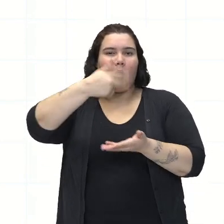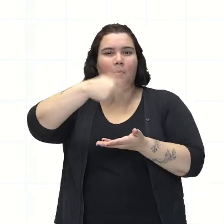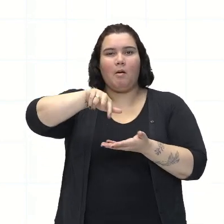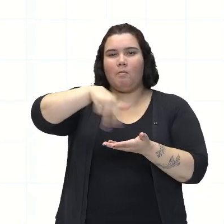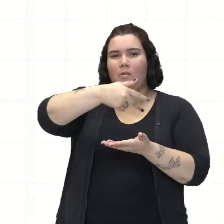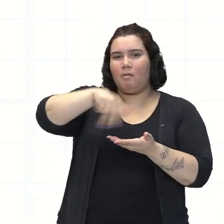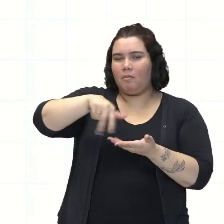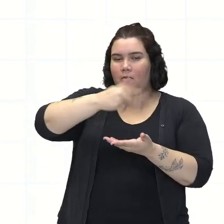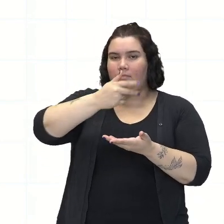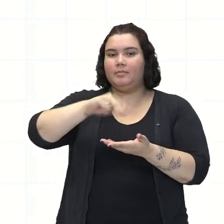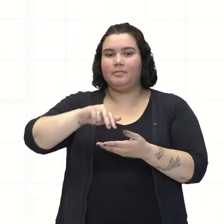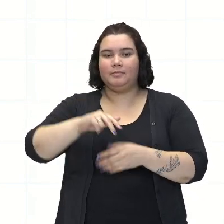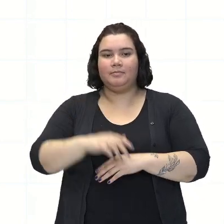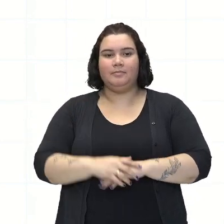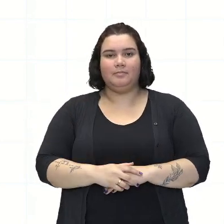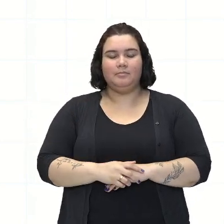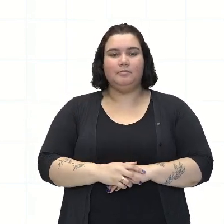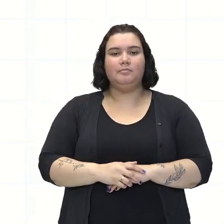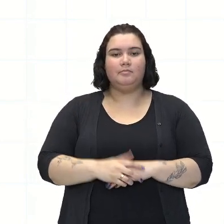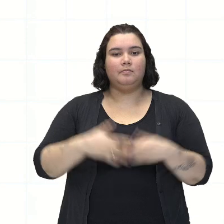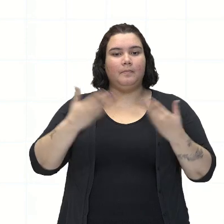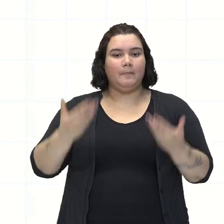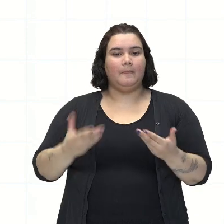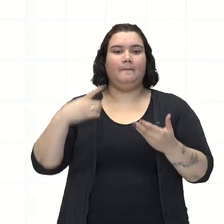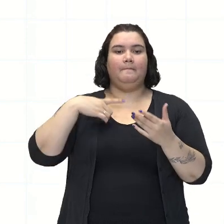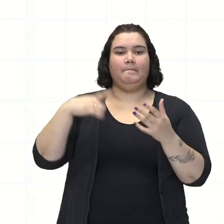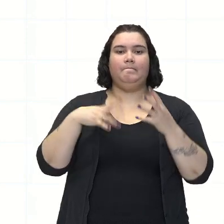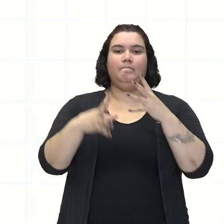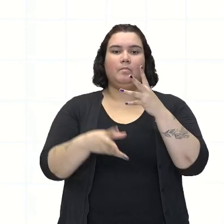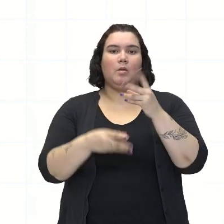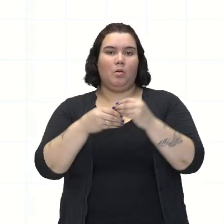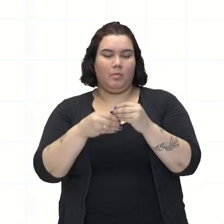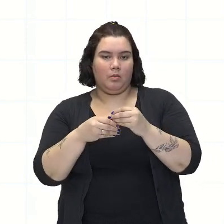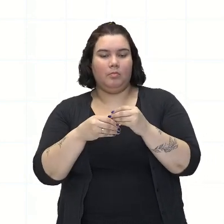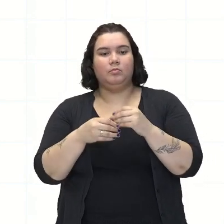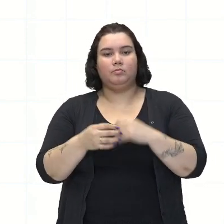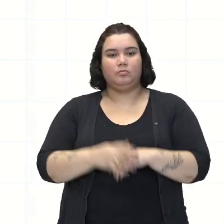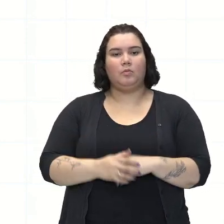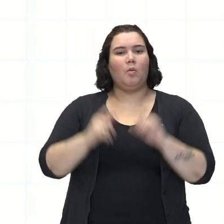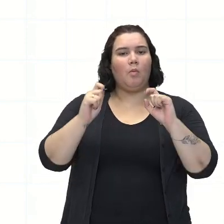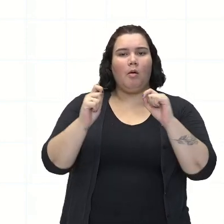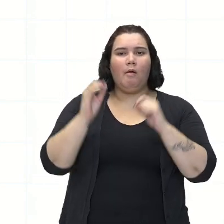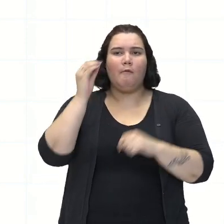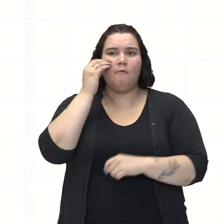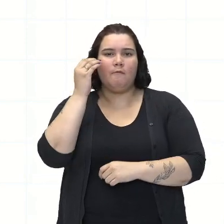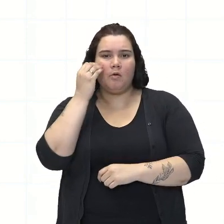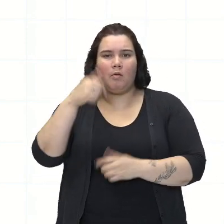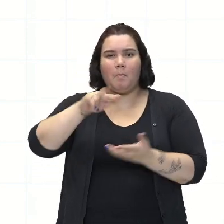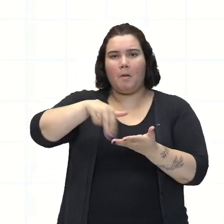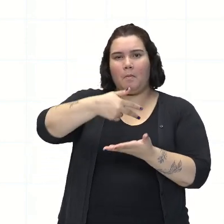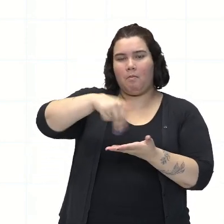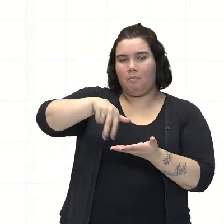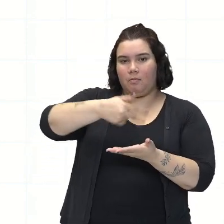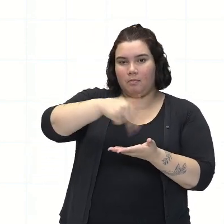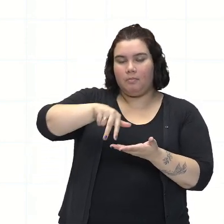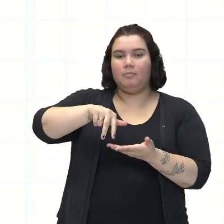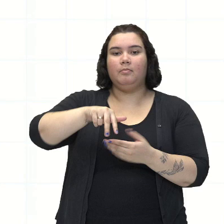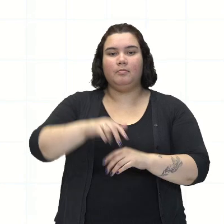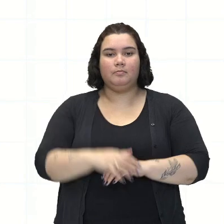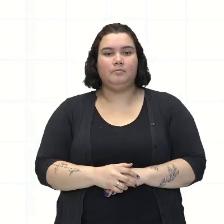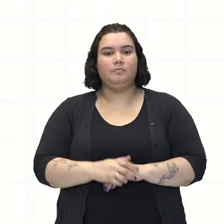está exigindo aí o complemento. O que foi assistido? Ao desfile. Então, inicia-se